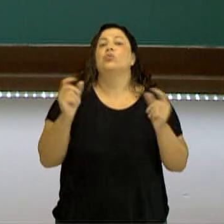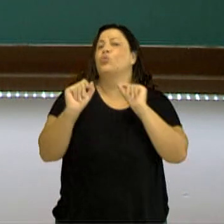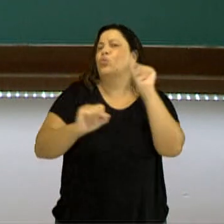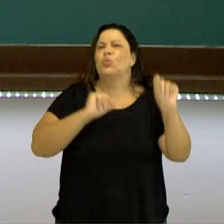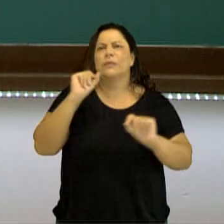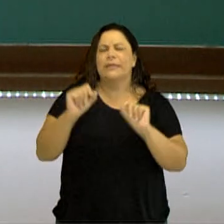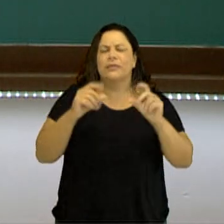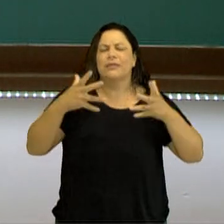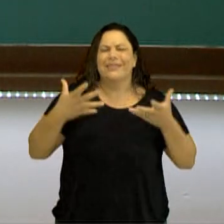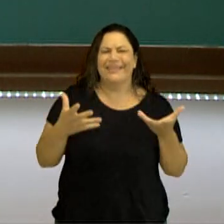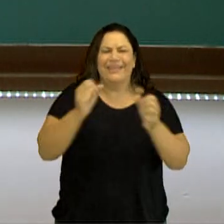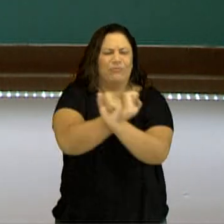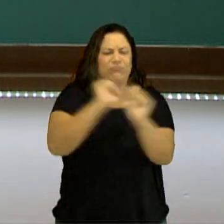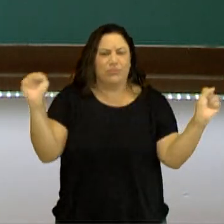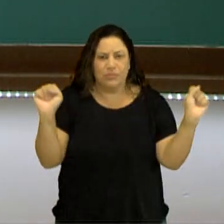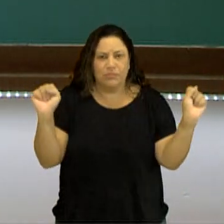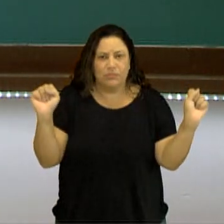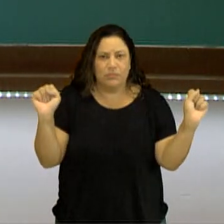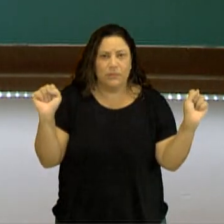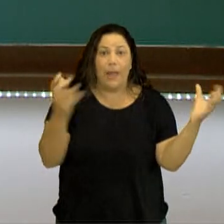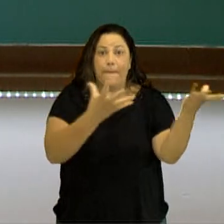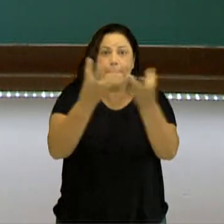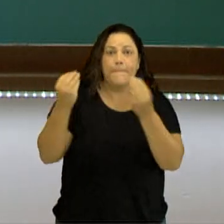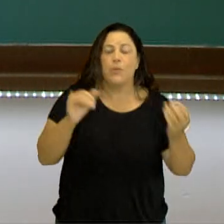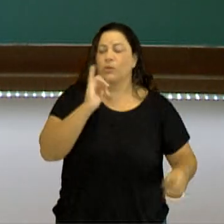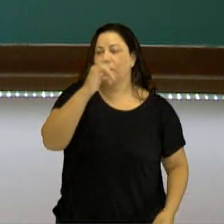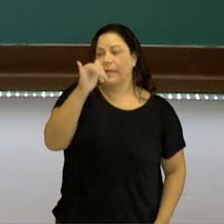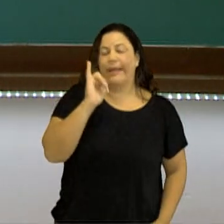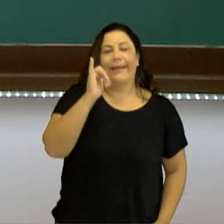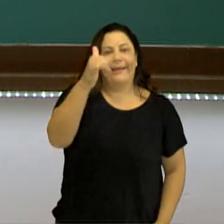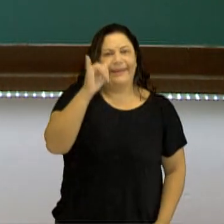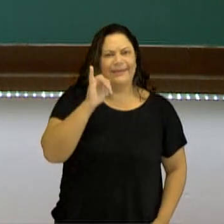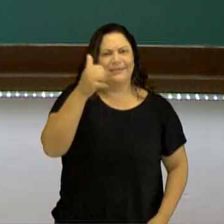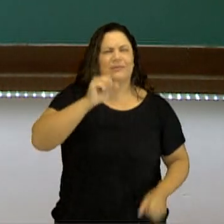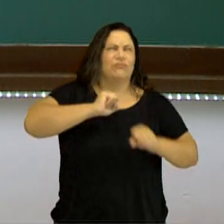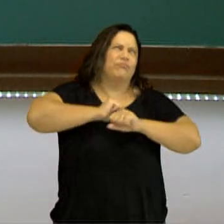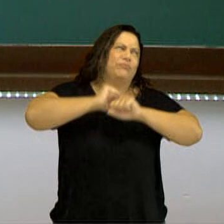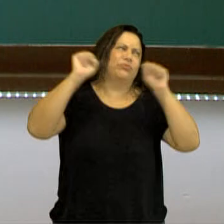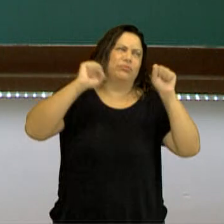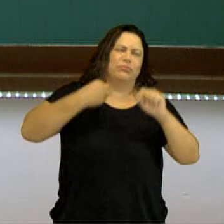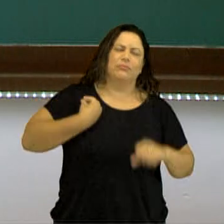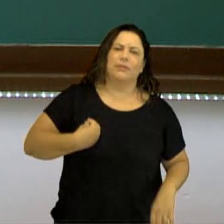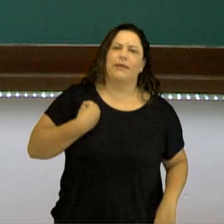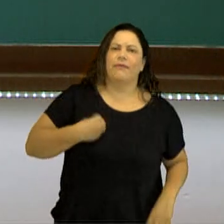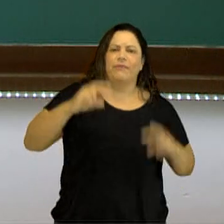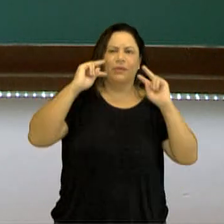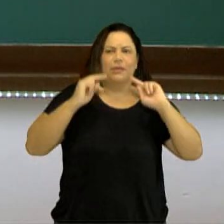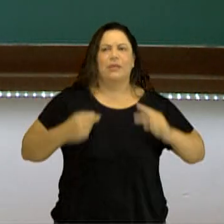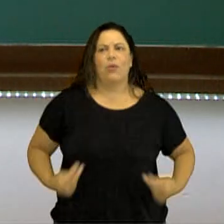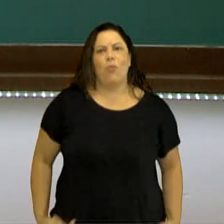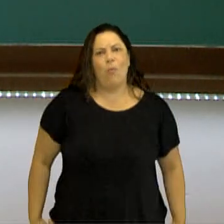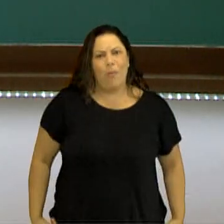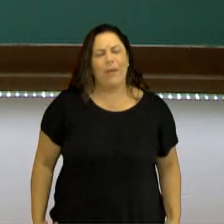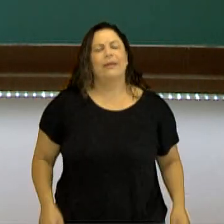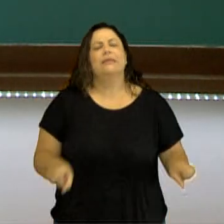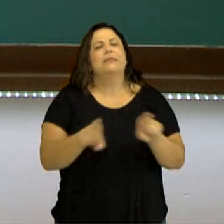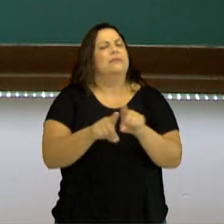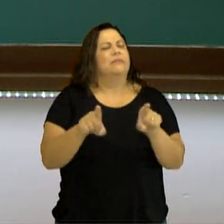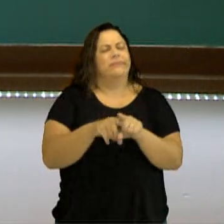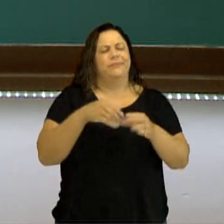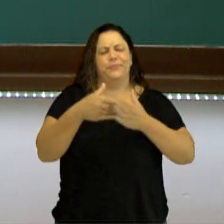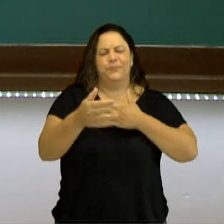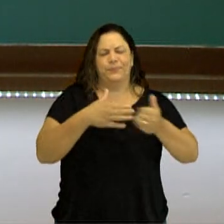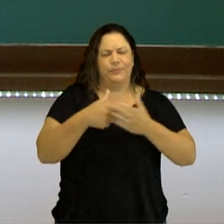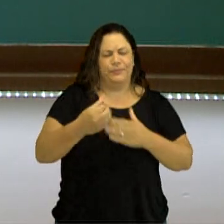quando extravasado, tamanha quantidade de energia pode ser catastrófico para a vida humana, enfim, ou seja, para todos os